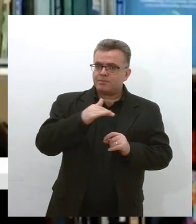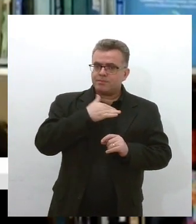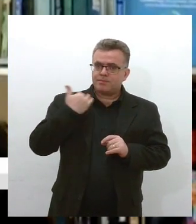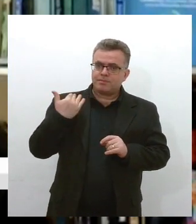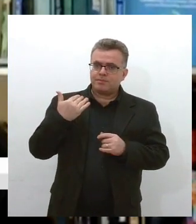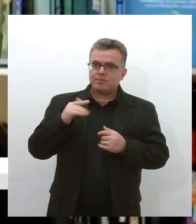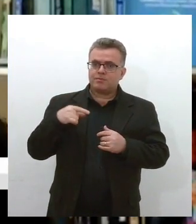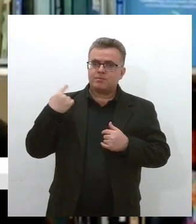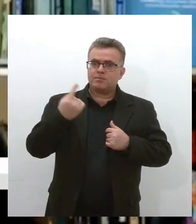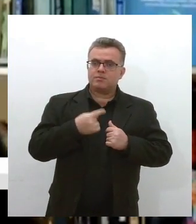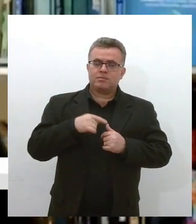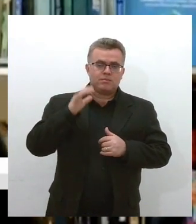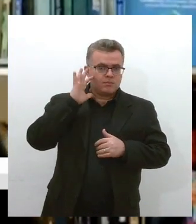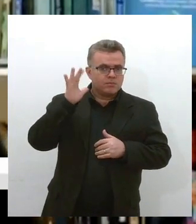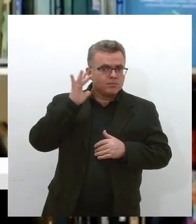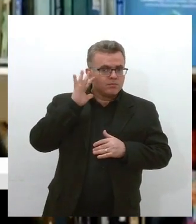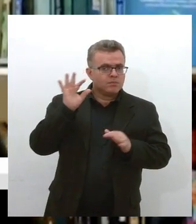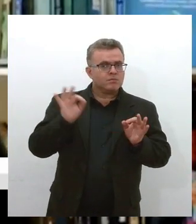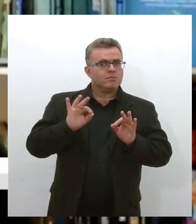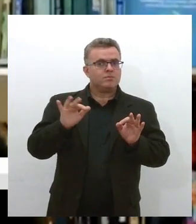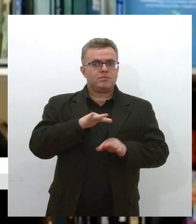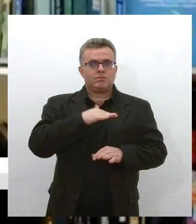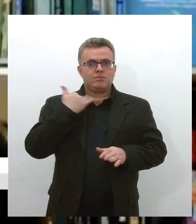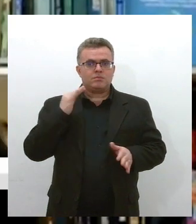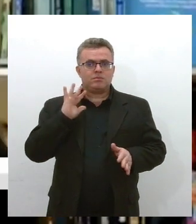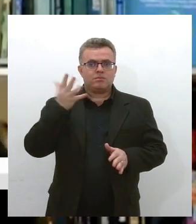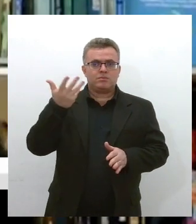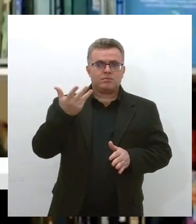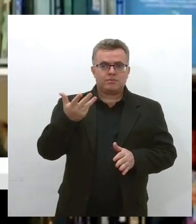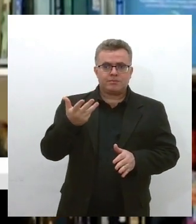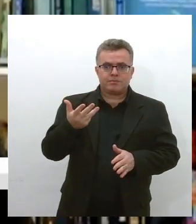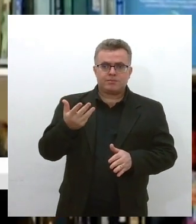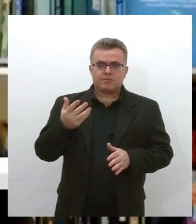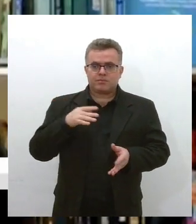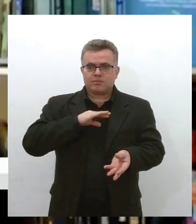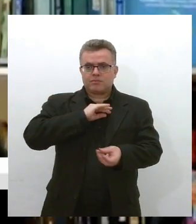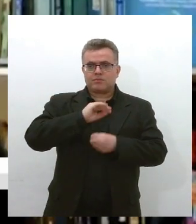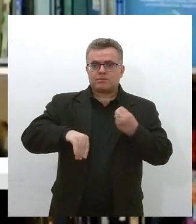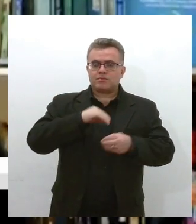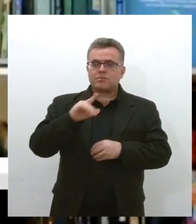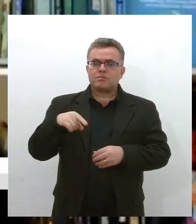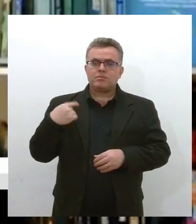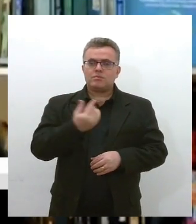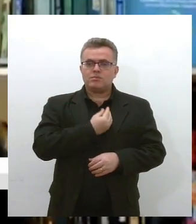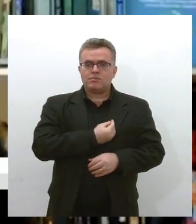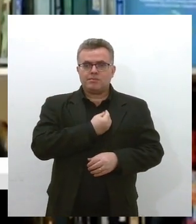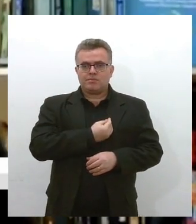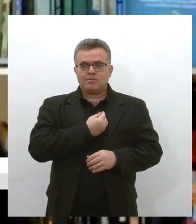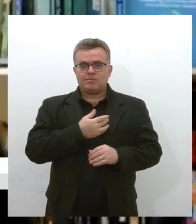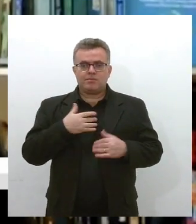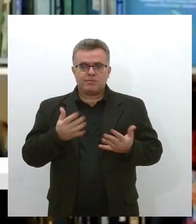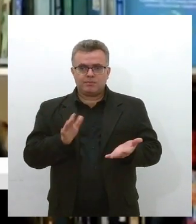pensar nisso. E aí, quando a morte acontece, ela desarranja tudo ao nosso redor. A gente fica completamente fora de chão, assim, sem